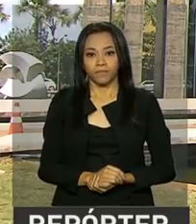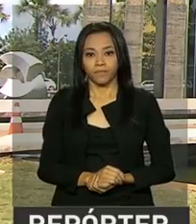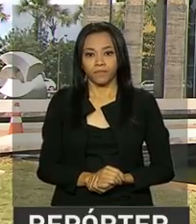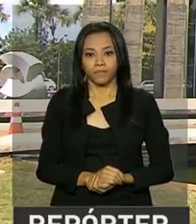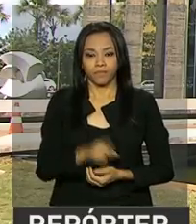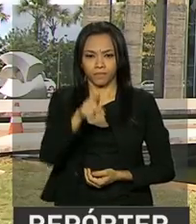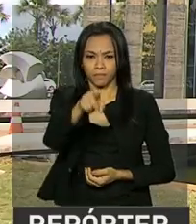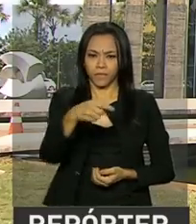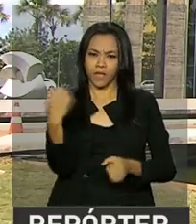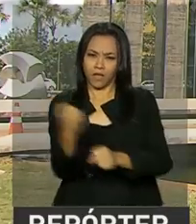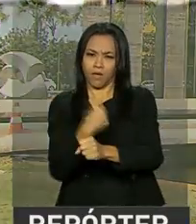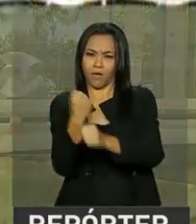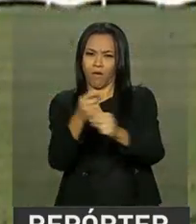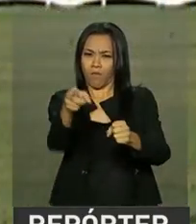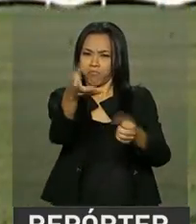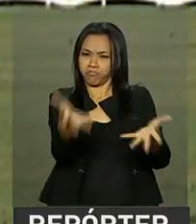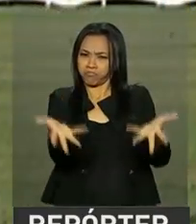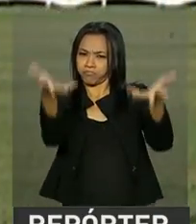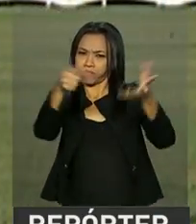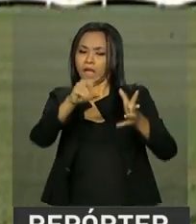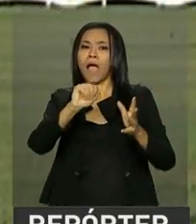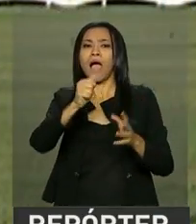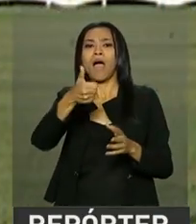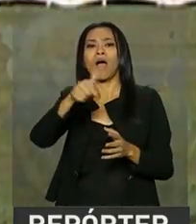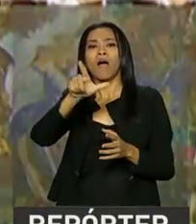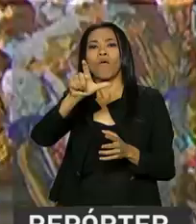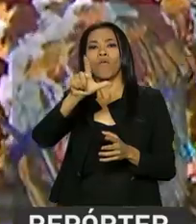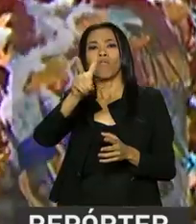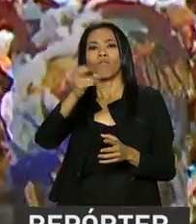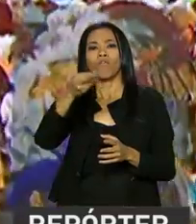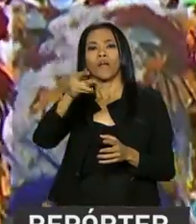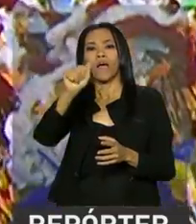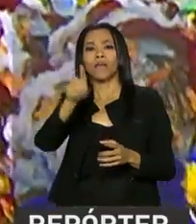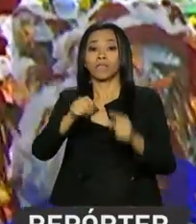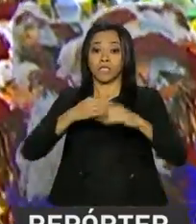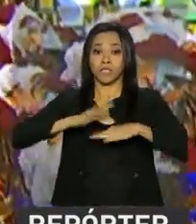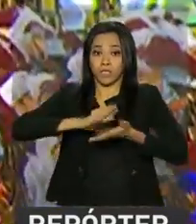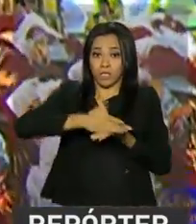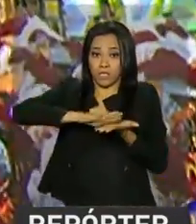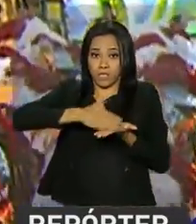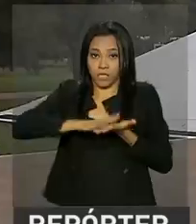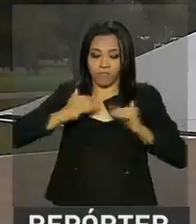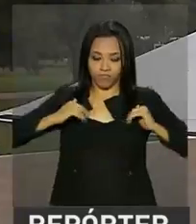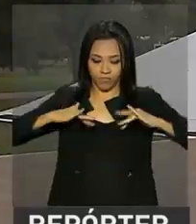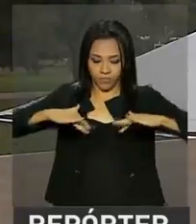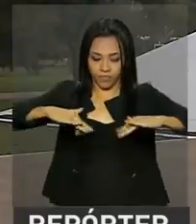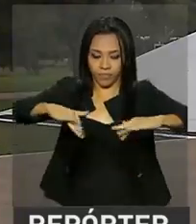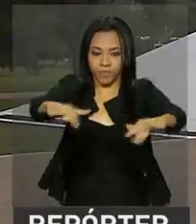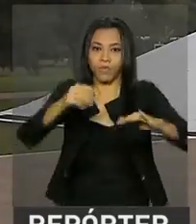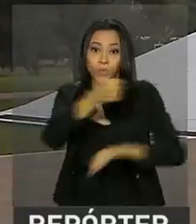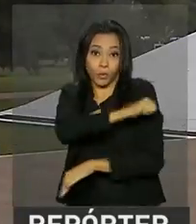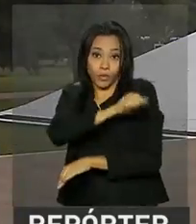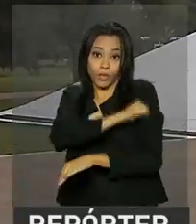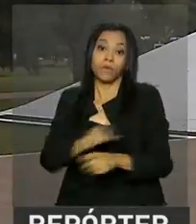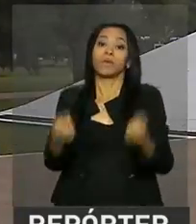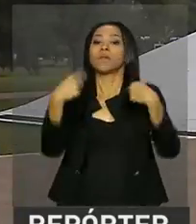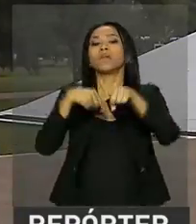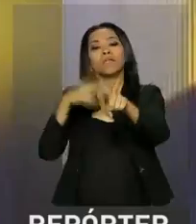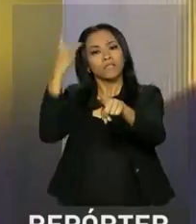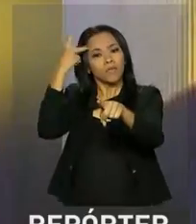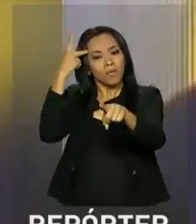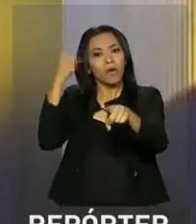palácio do itamaraty da alvorada em brasília o sambódromo do rio de janeiro eo parque do ibirapuera em são